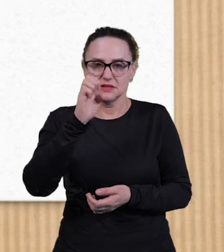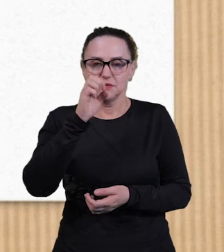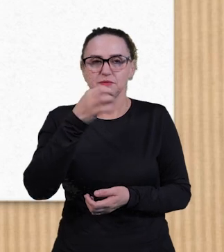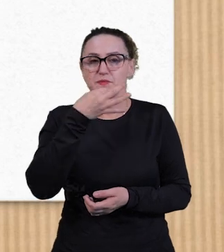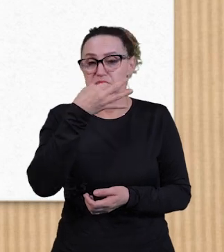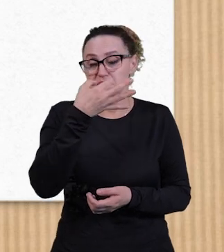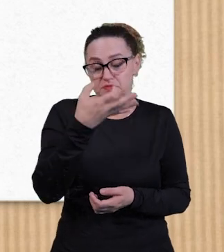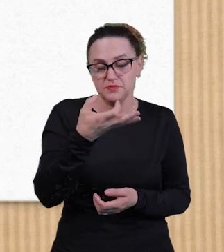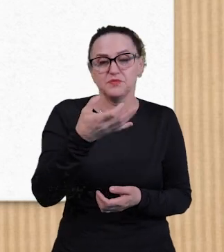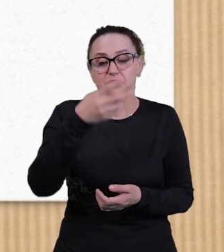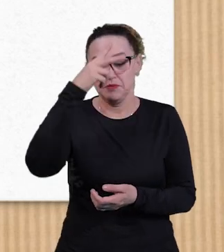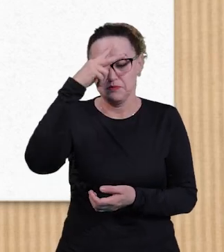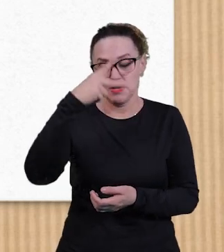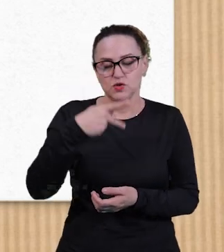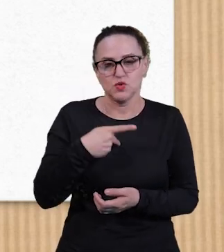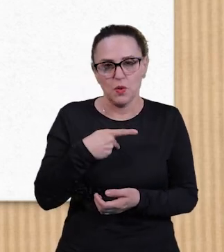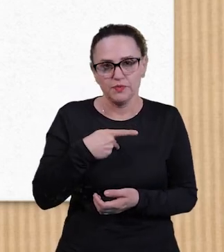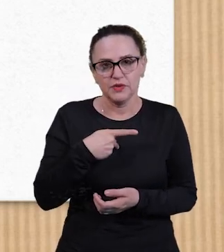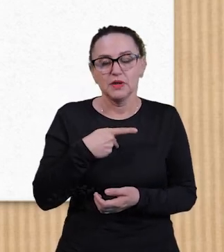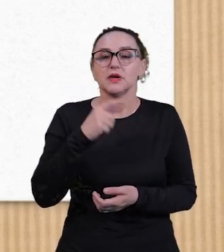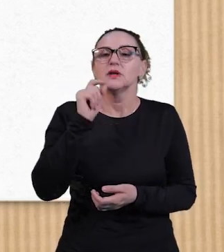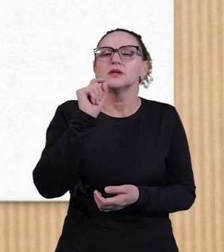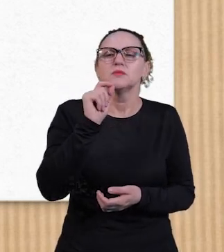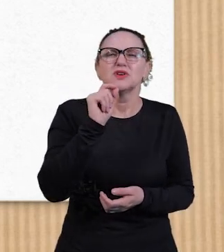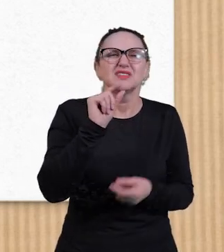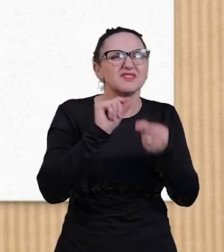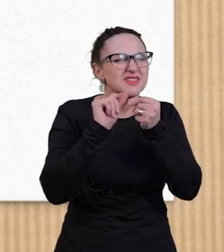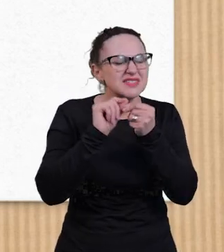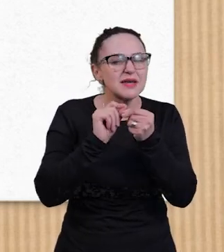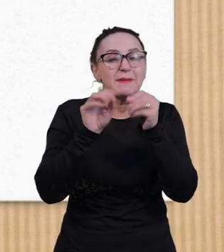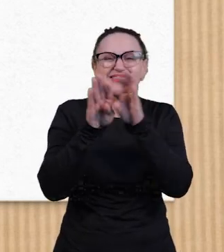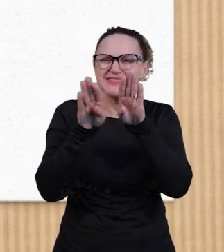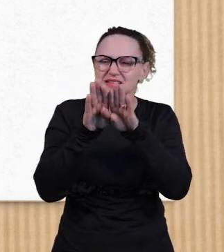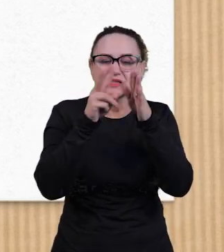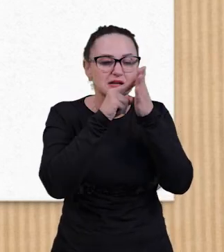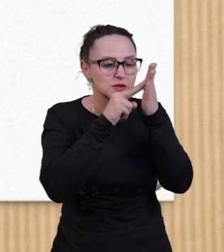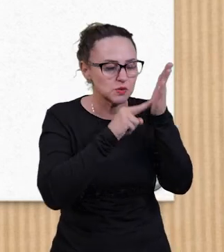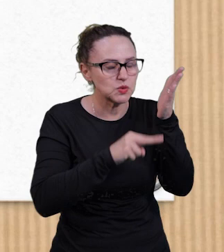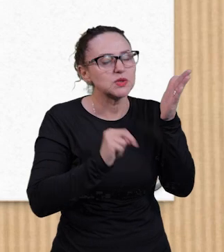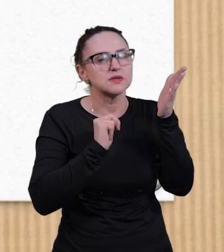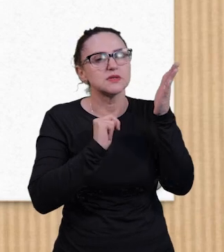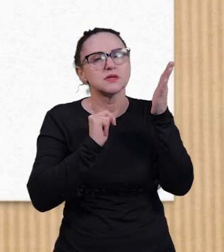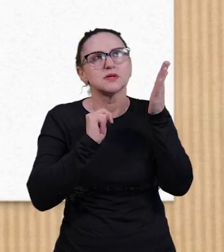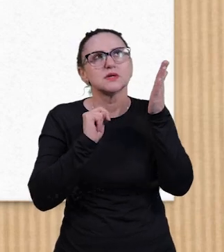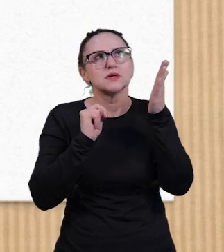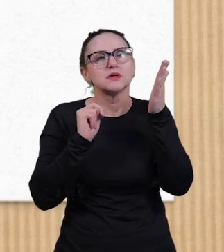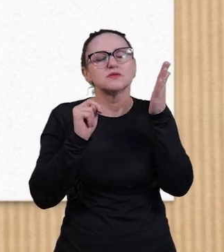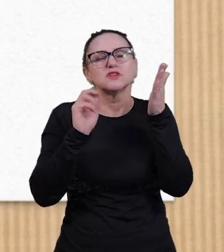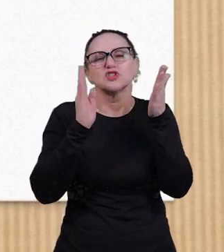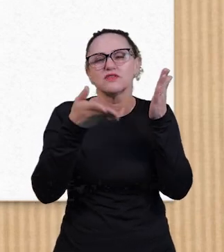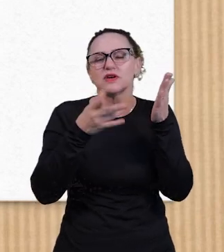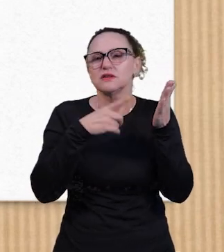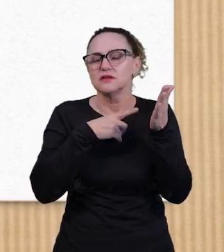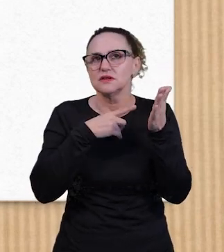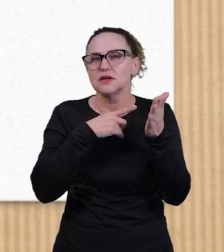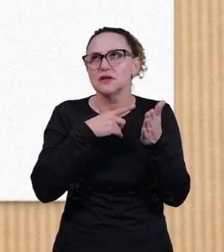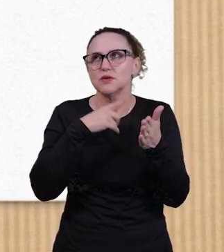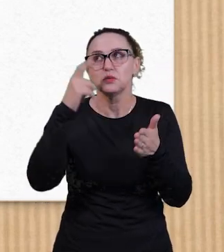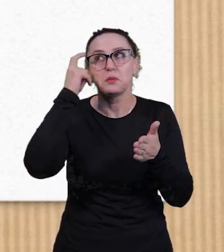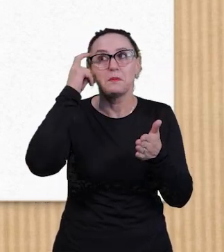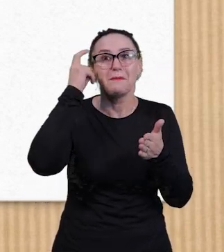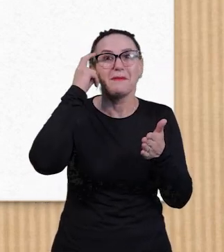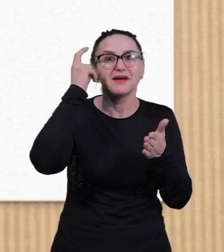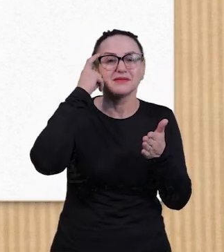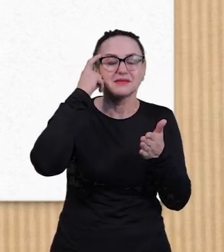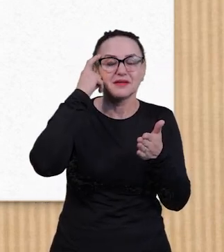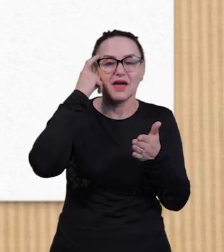leituras, vocês chegarão a um ponto de realmente já terem uma conclusão sobre esse texto, né? Sobre